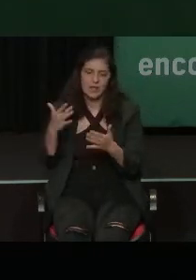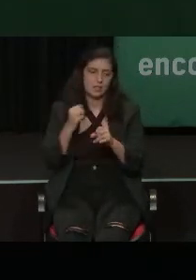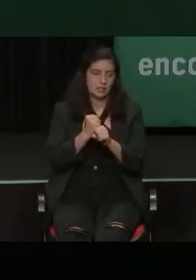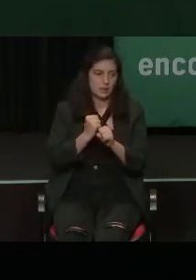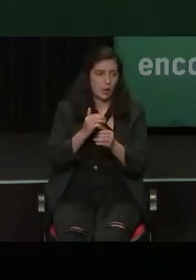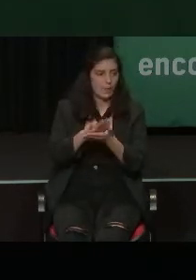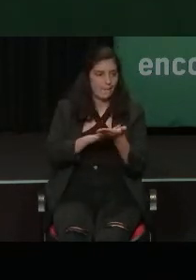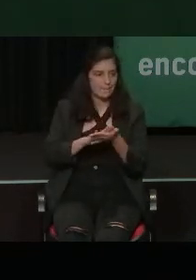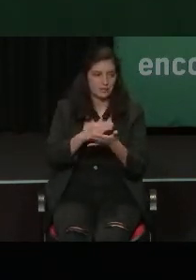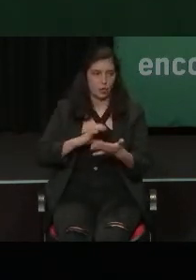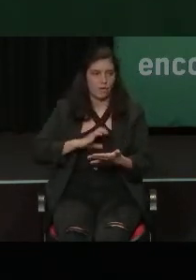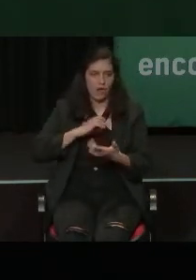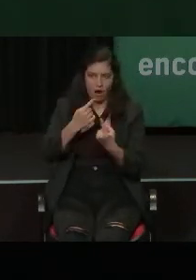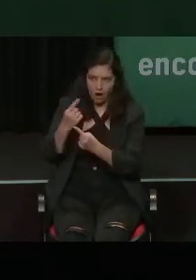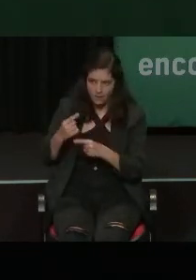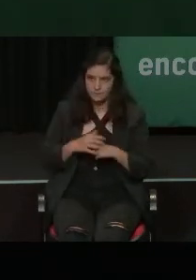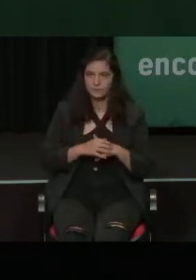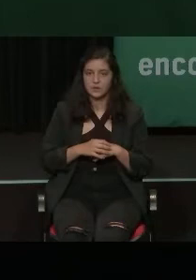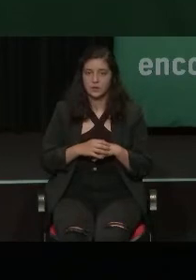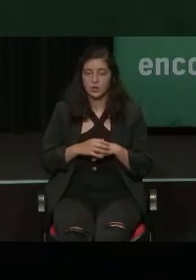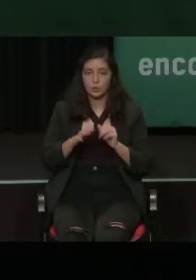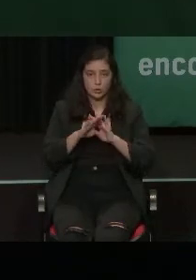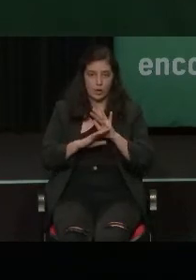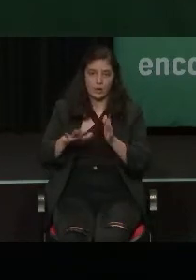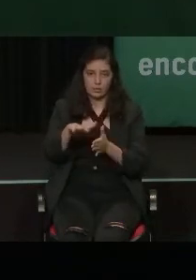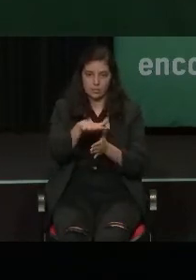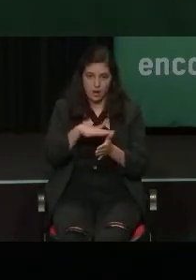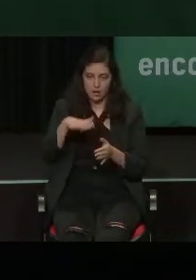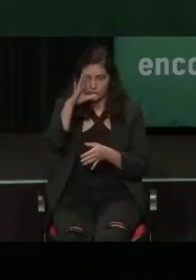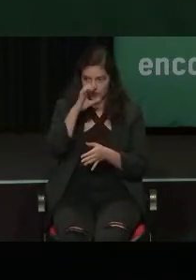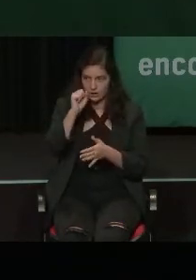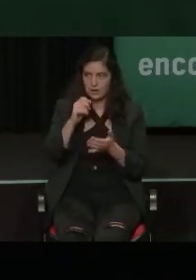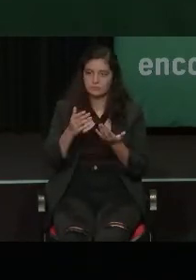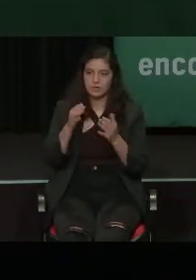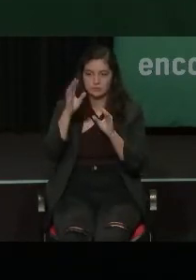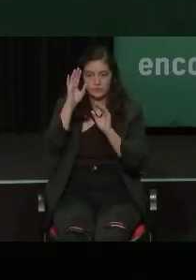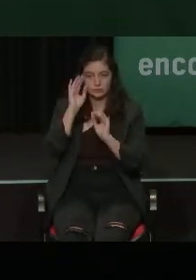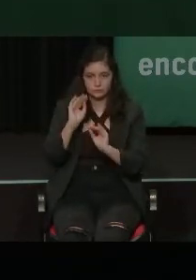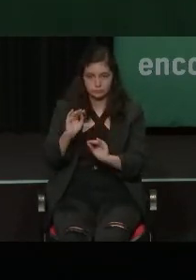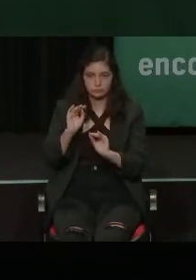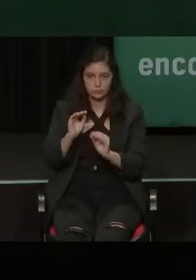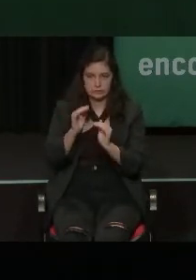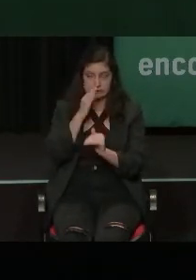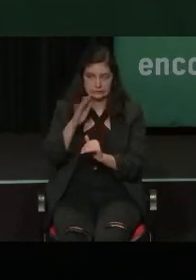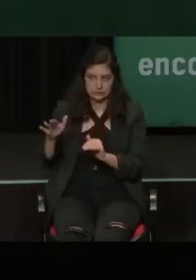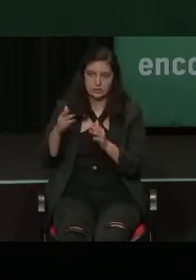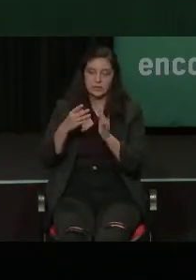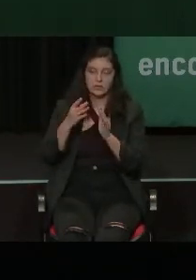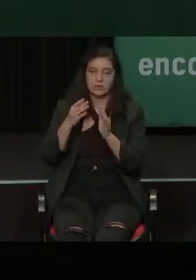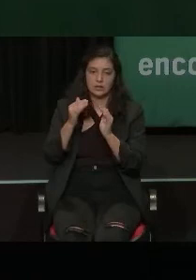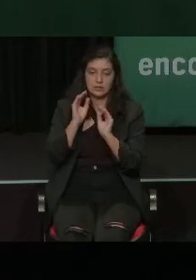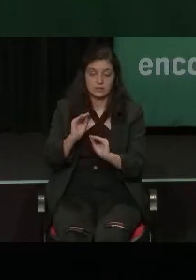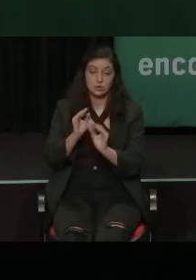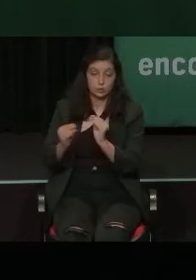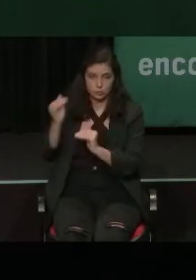base de confiança. O programa da área governativa da ciência, tecnologia e ensino superior foi elaborado a pensar nas